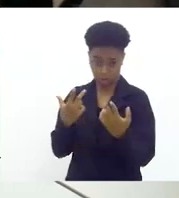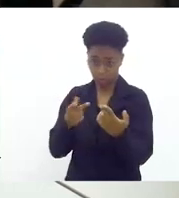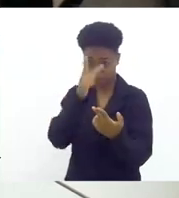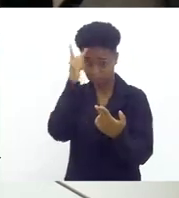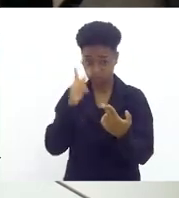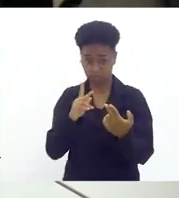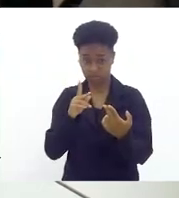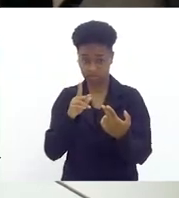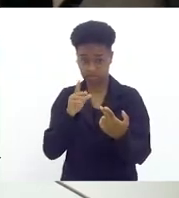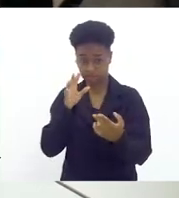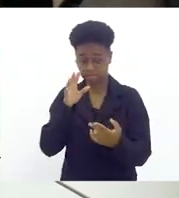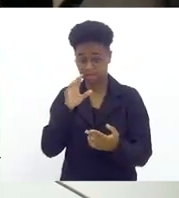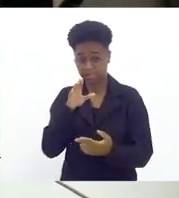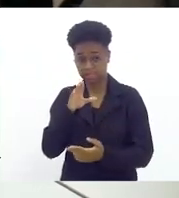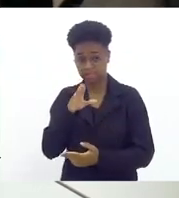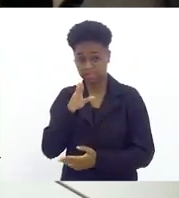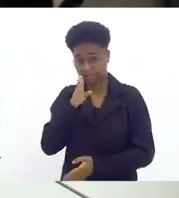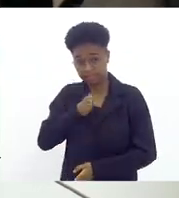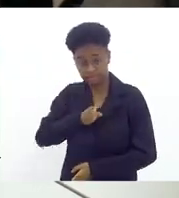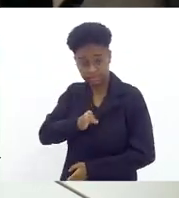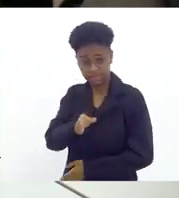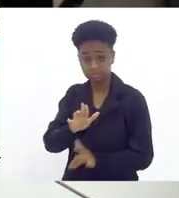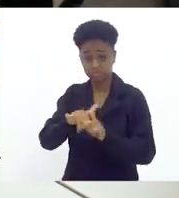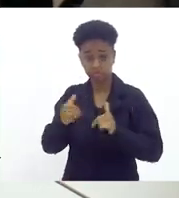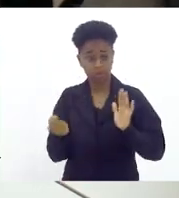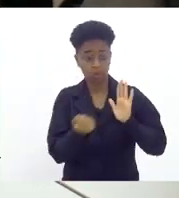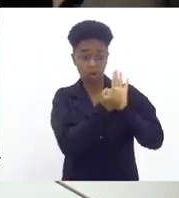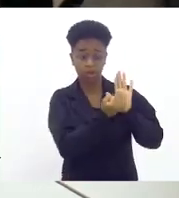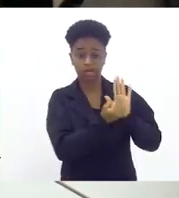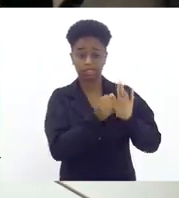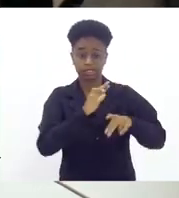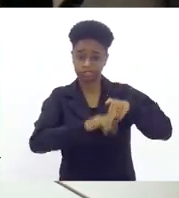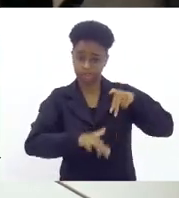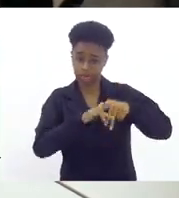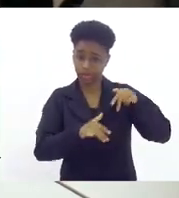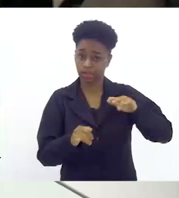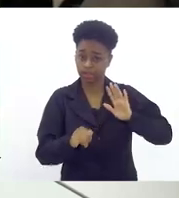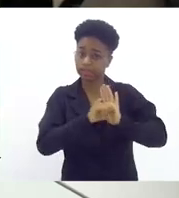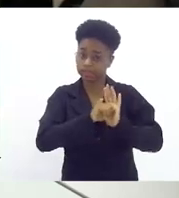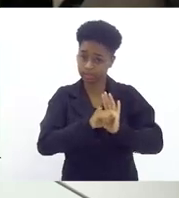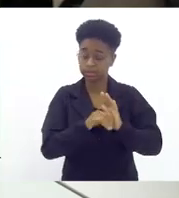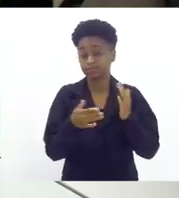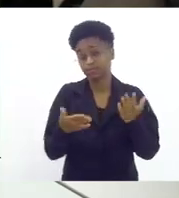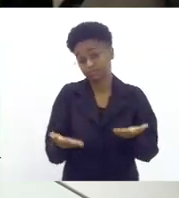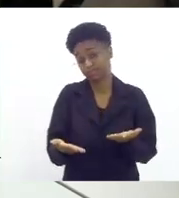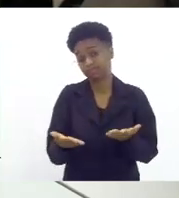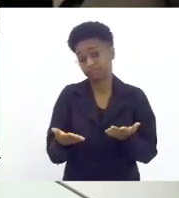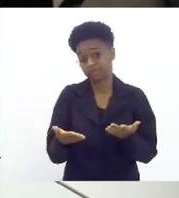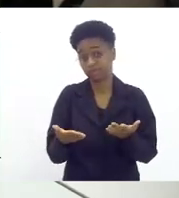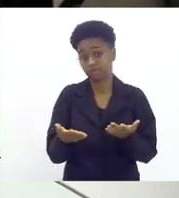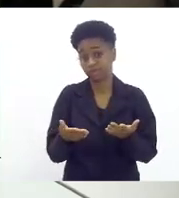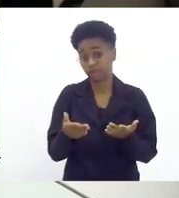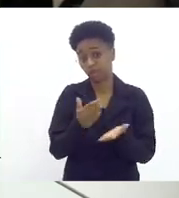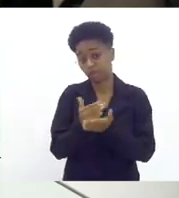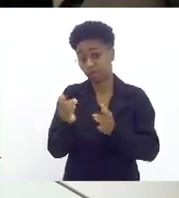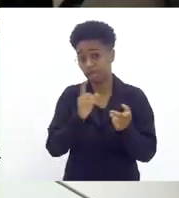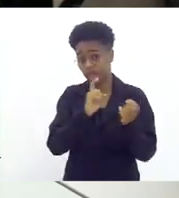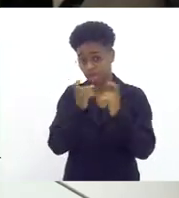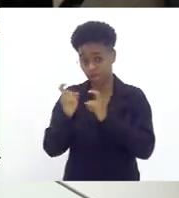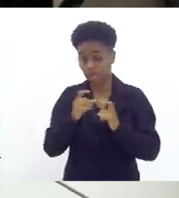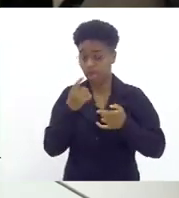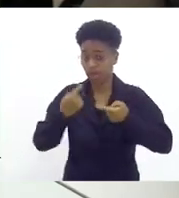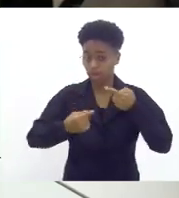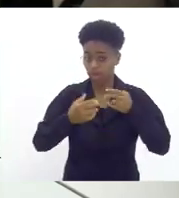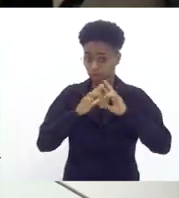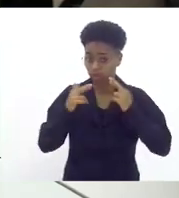pelo gênero que a gente tem que botar na nossa identidade. Então, esse é um ponto que ficou desde o início na reunião. E eu acho